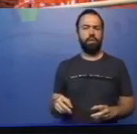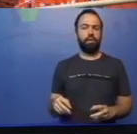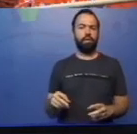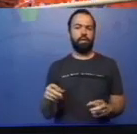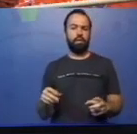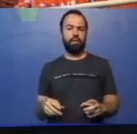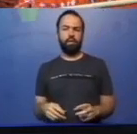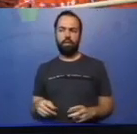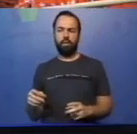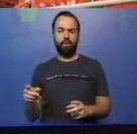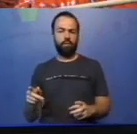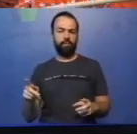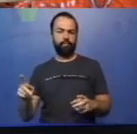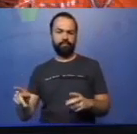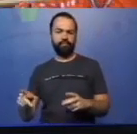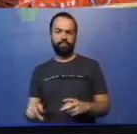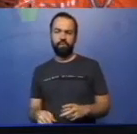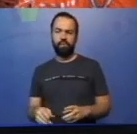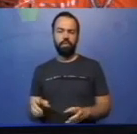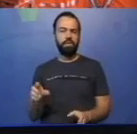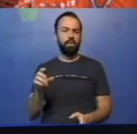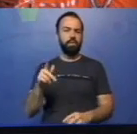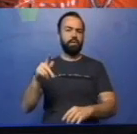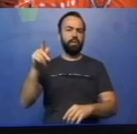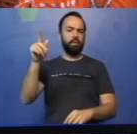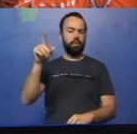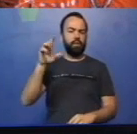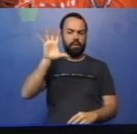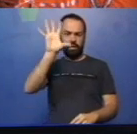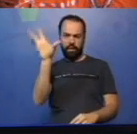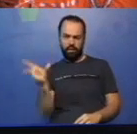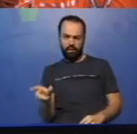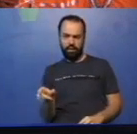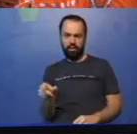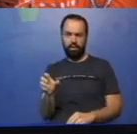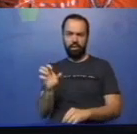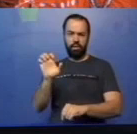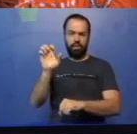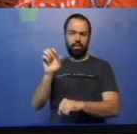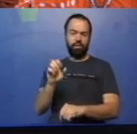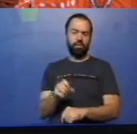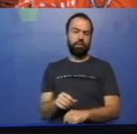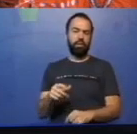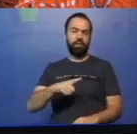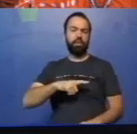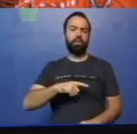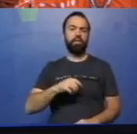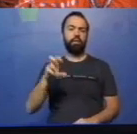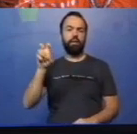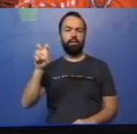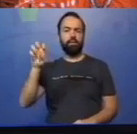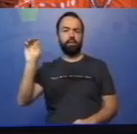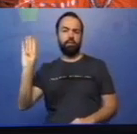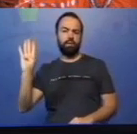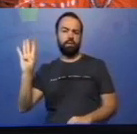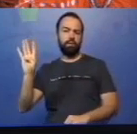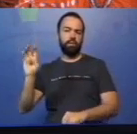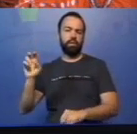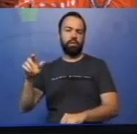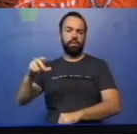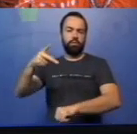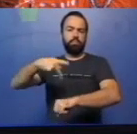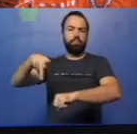em 54 estados, ou seja, em 54 países, né? Então, dentro de um mesmo país tem diversos grupos étnicos, né?